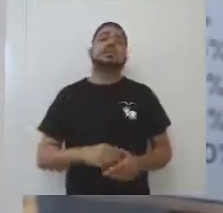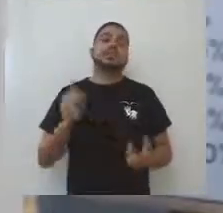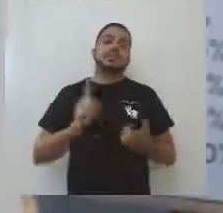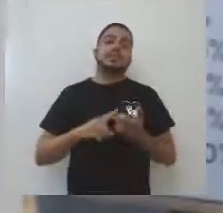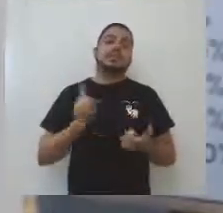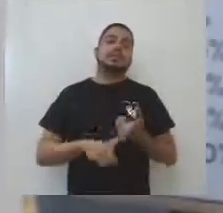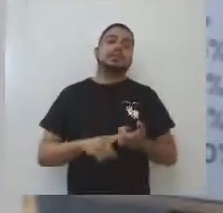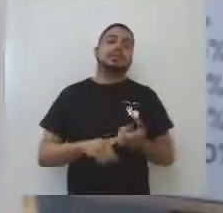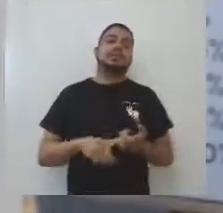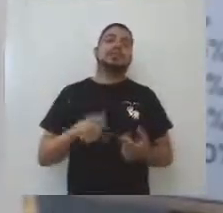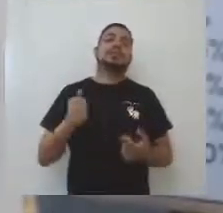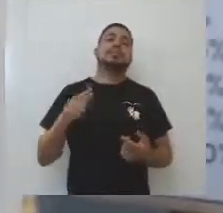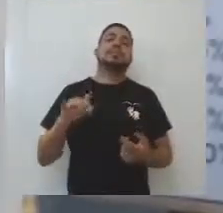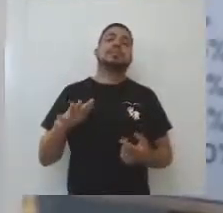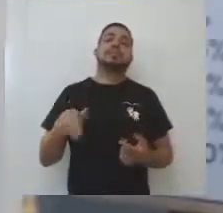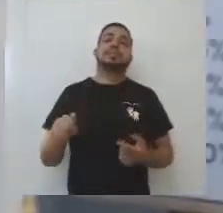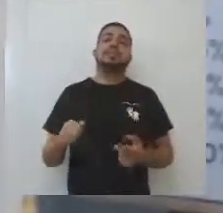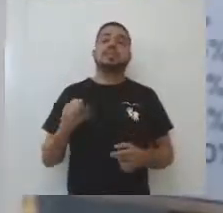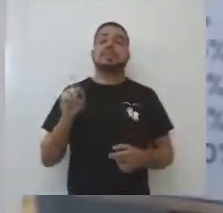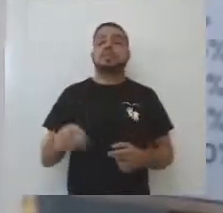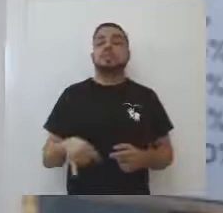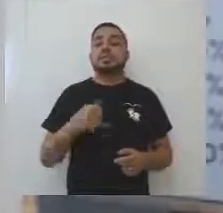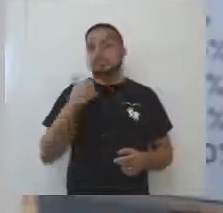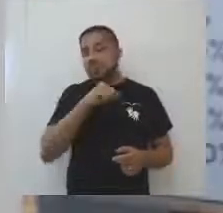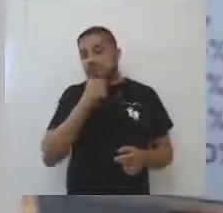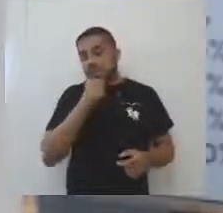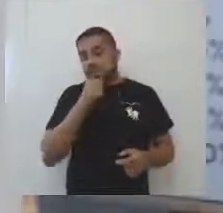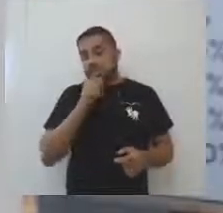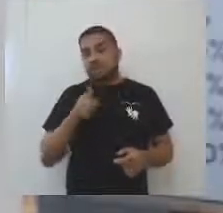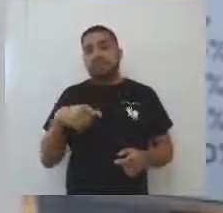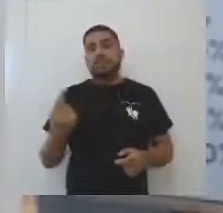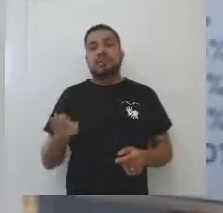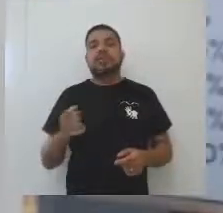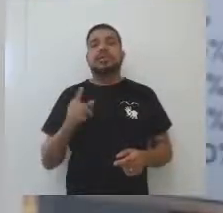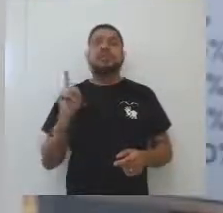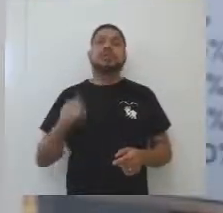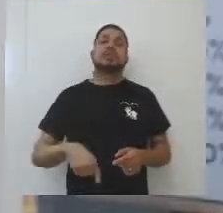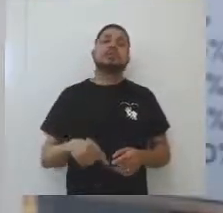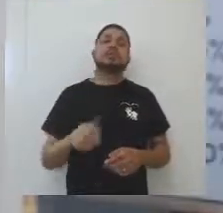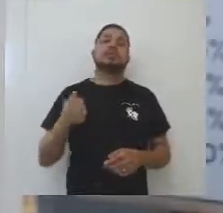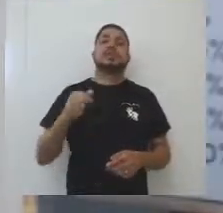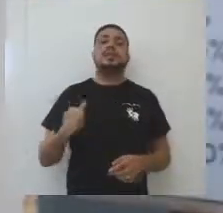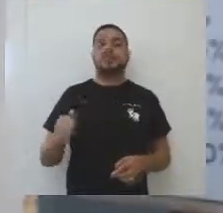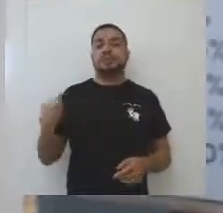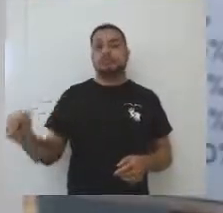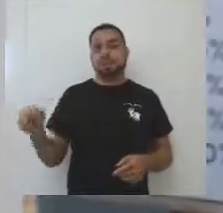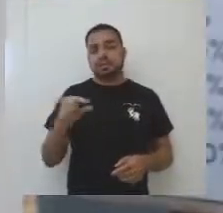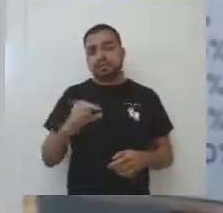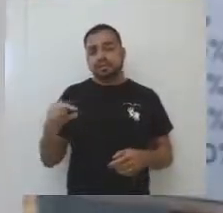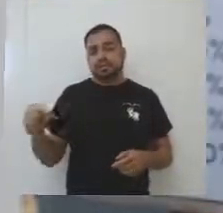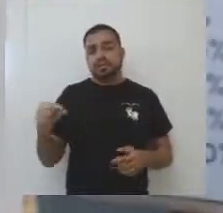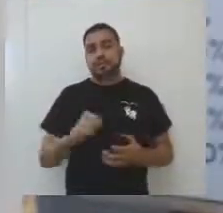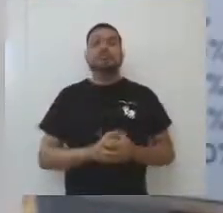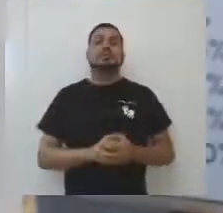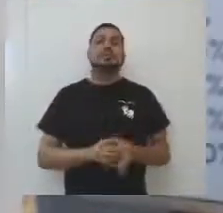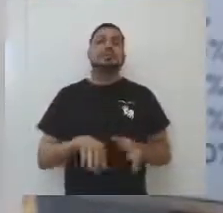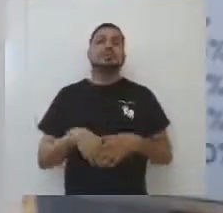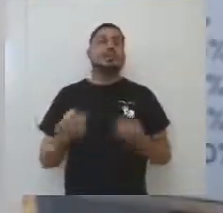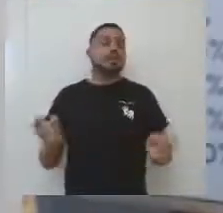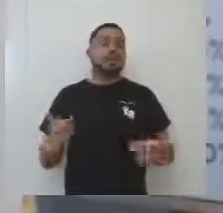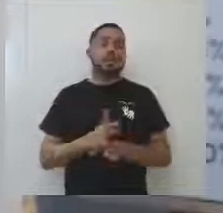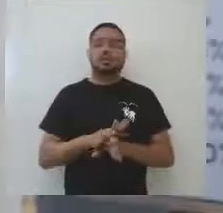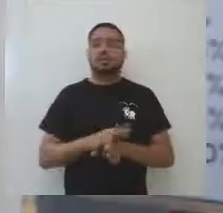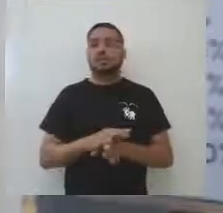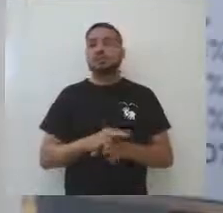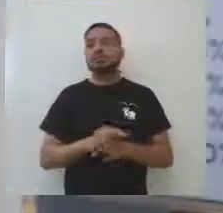também é albina. Se a mãe da mãe é albina, então ela é azinho. Aí acabou o